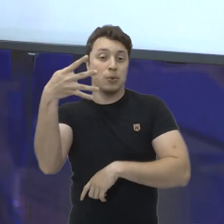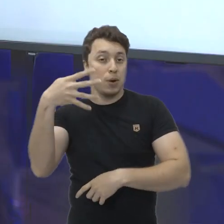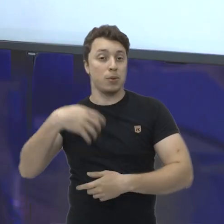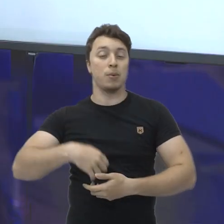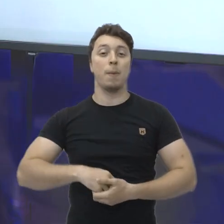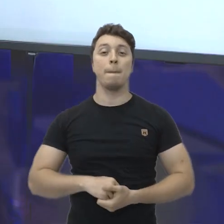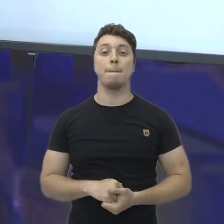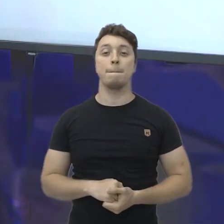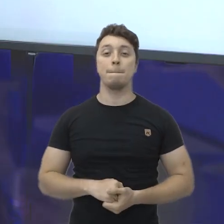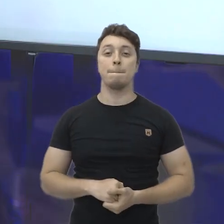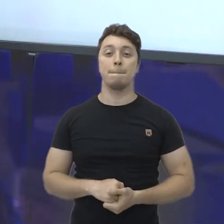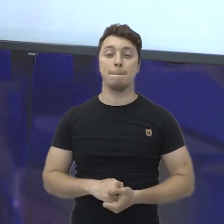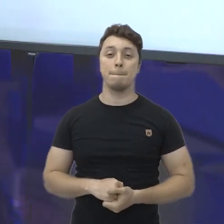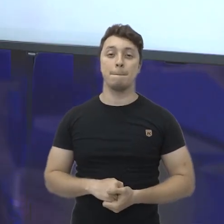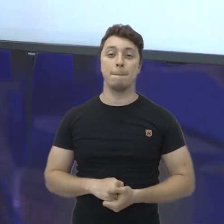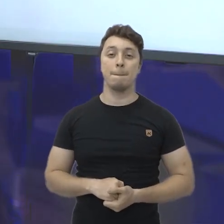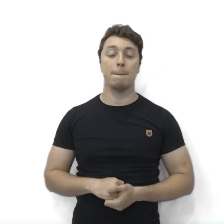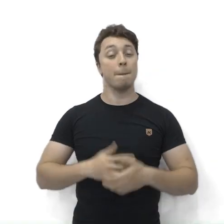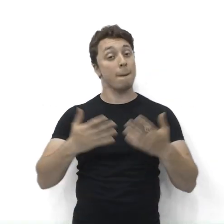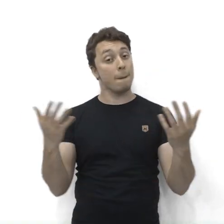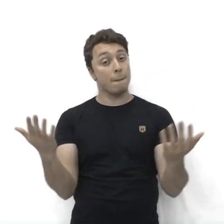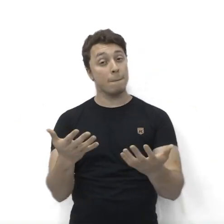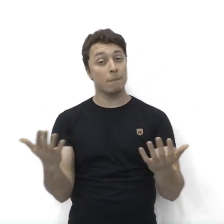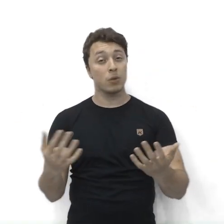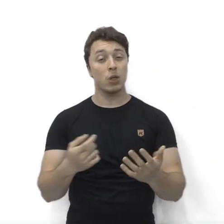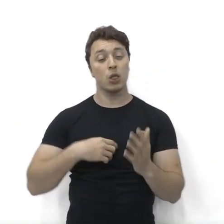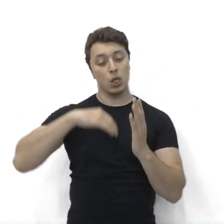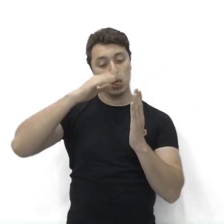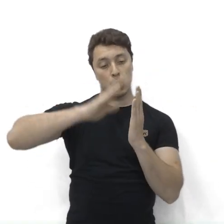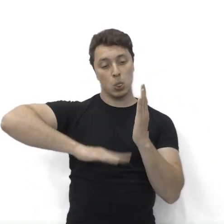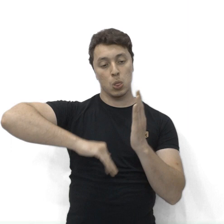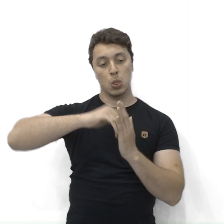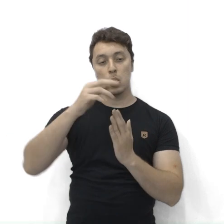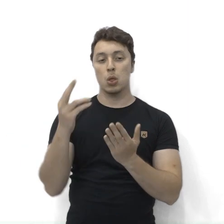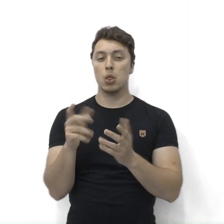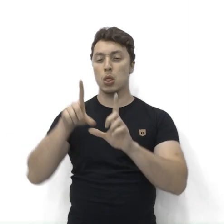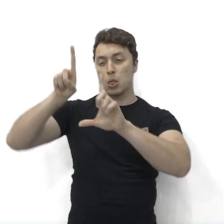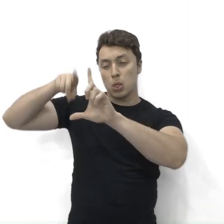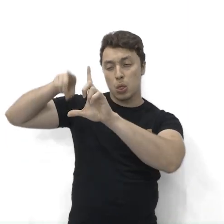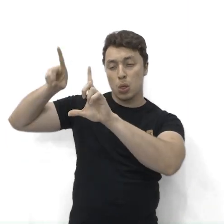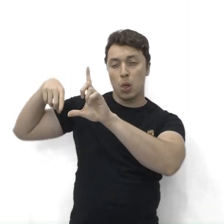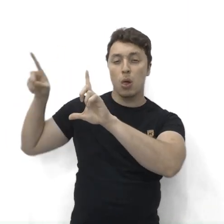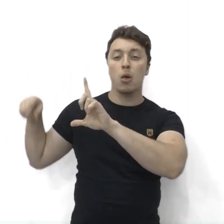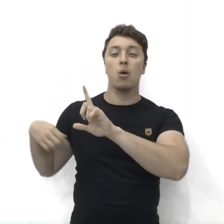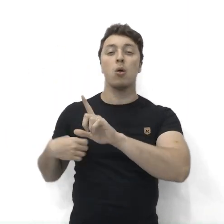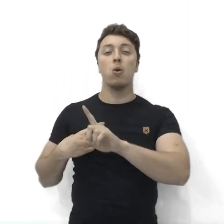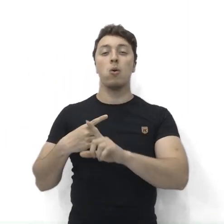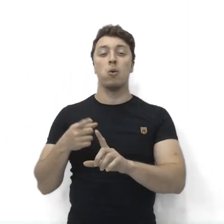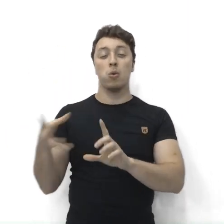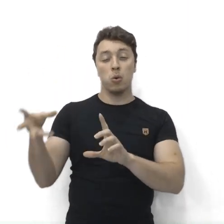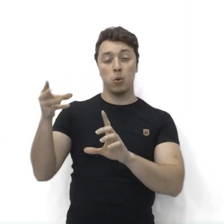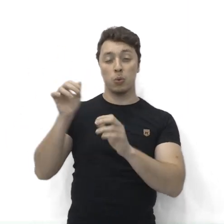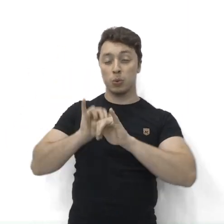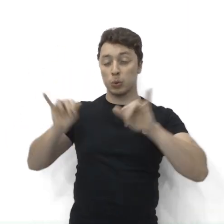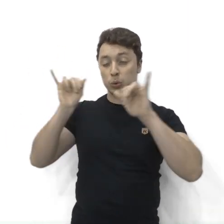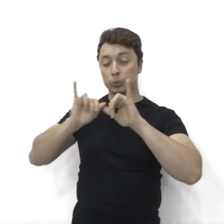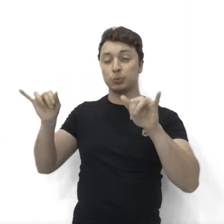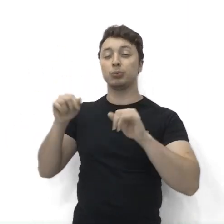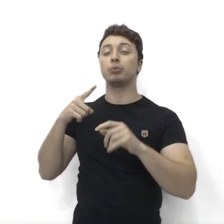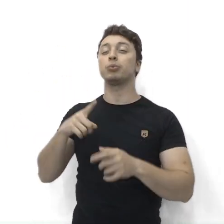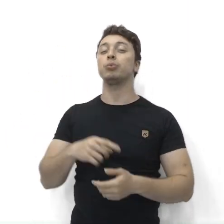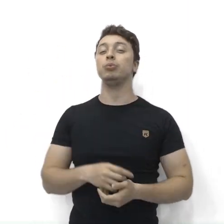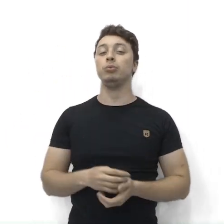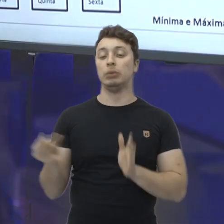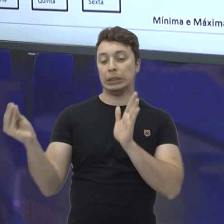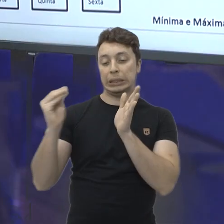máxima. Vamos lá, agora pinte o gráfico de barras com as informações que você coletou e anotou